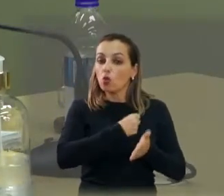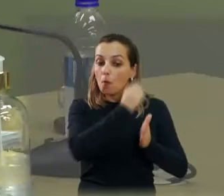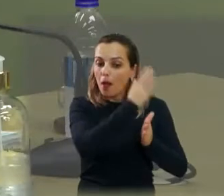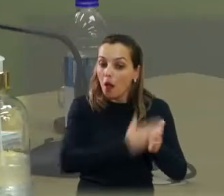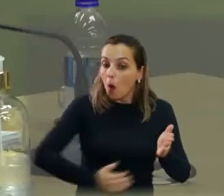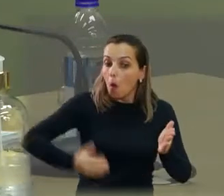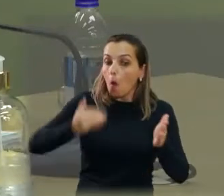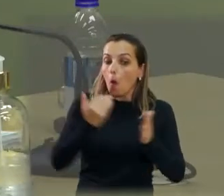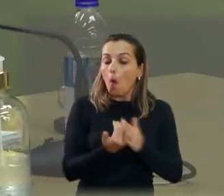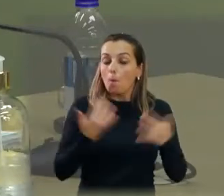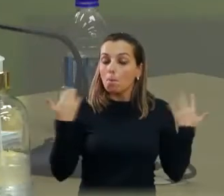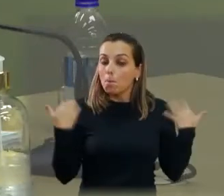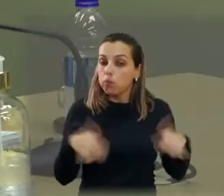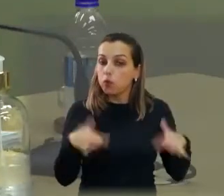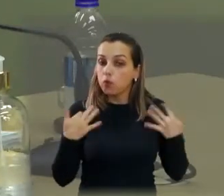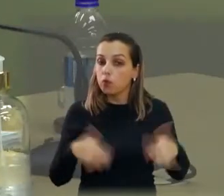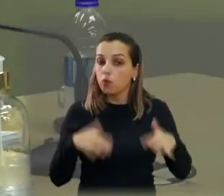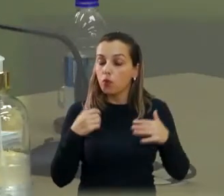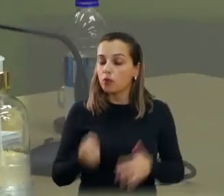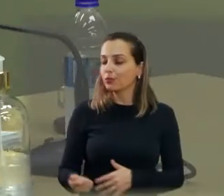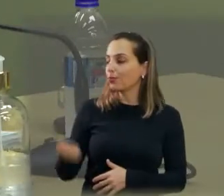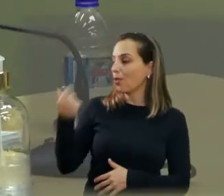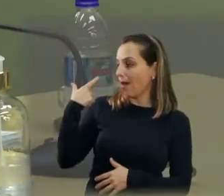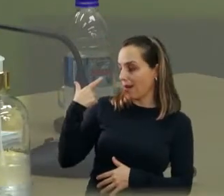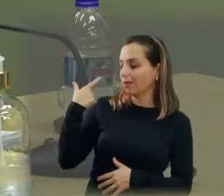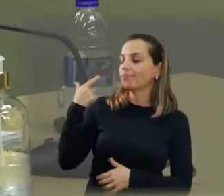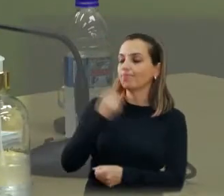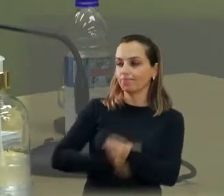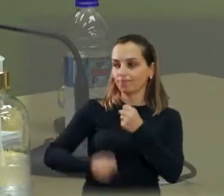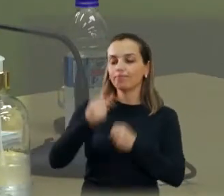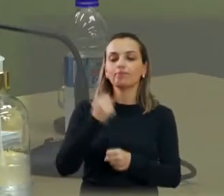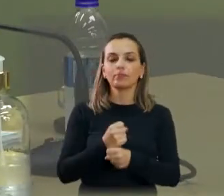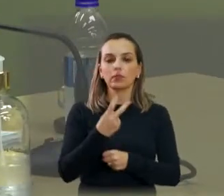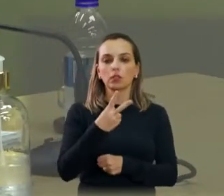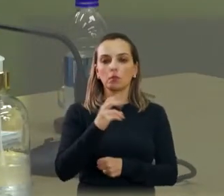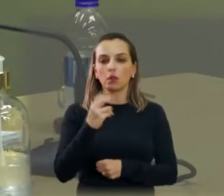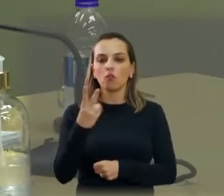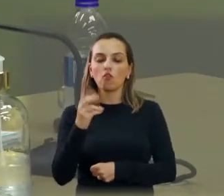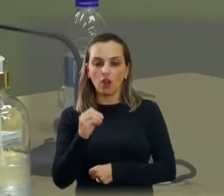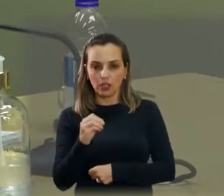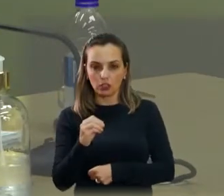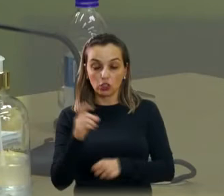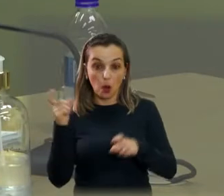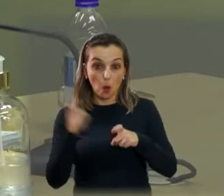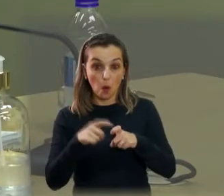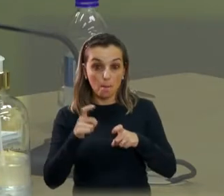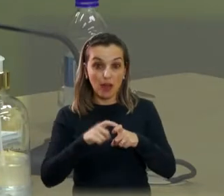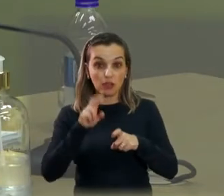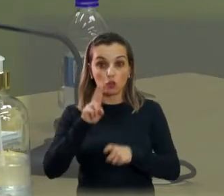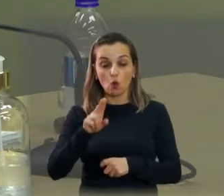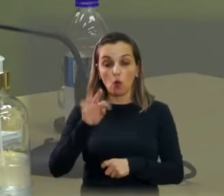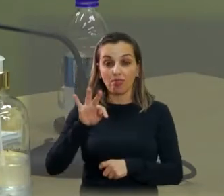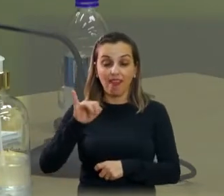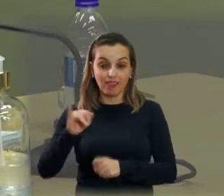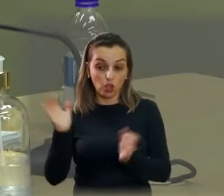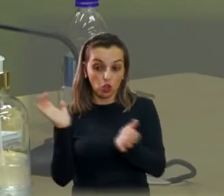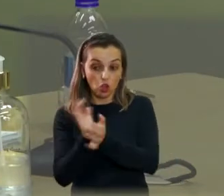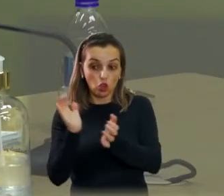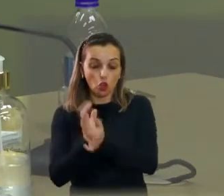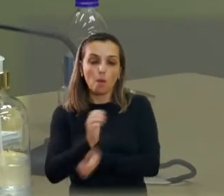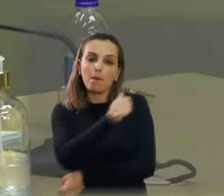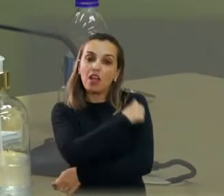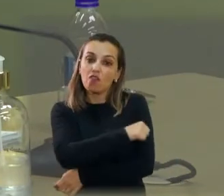aumentado do que era ofertado no ano passado. Então, o que acontece? Um médico intensivista, gente, uma equipe de